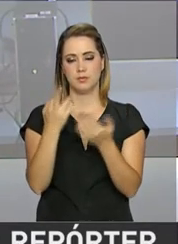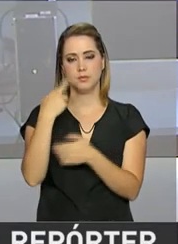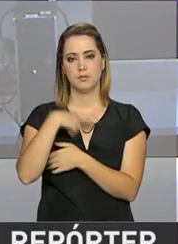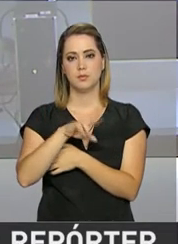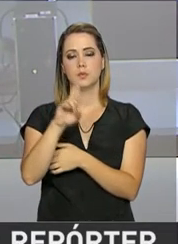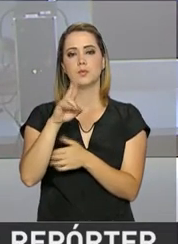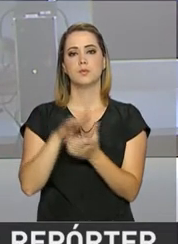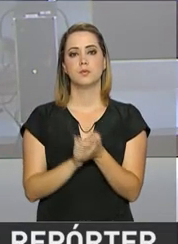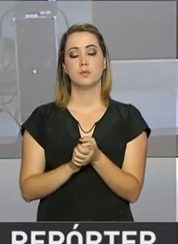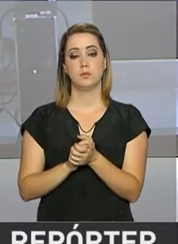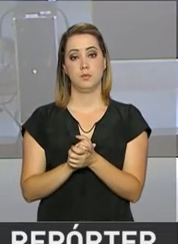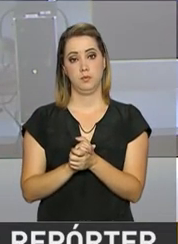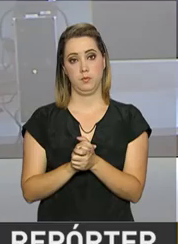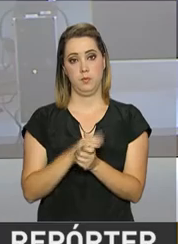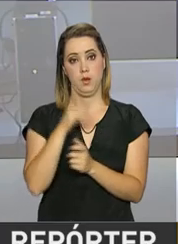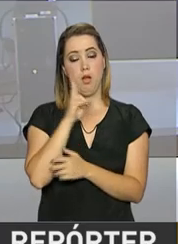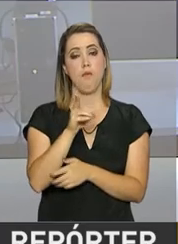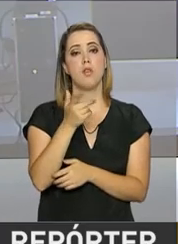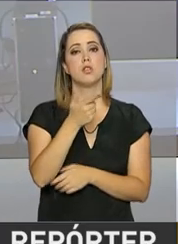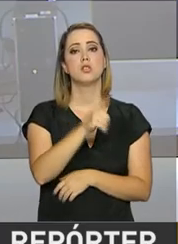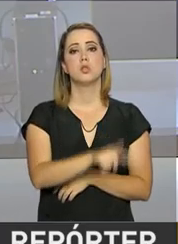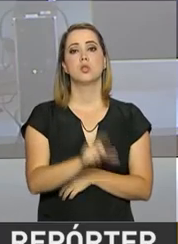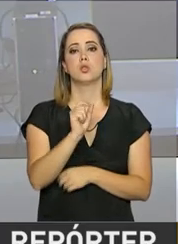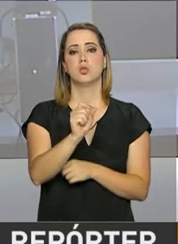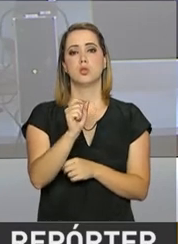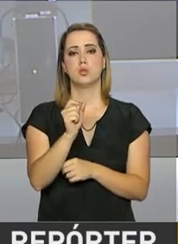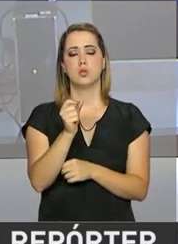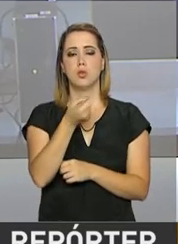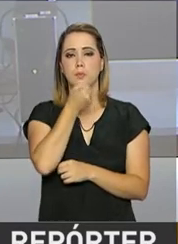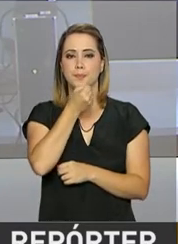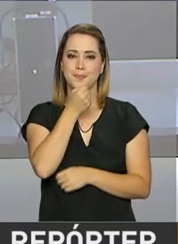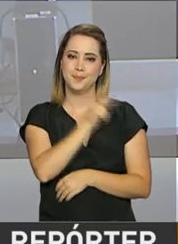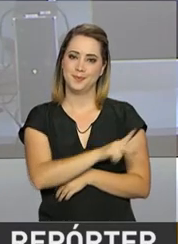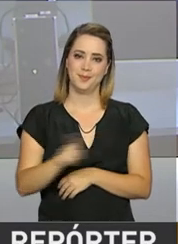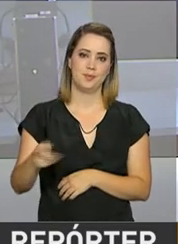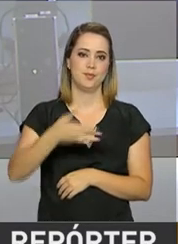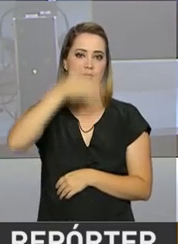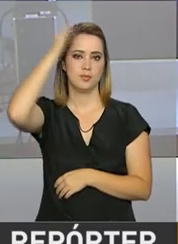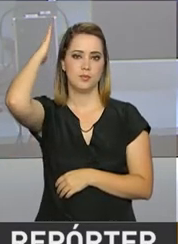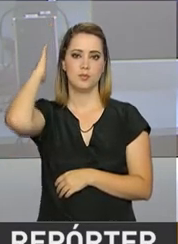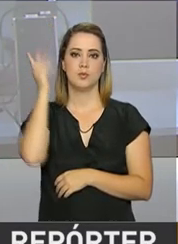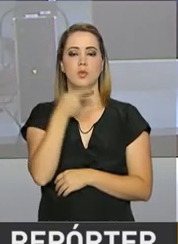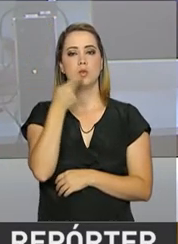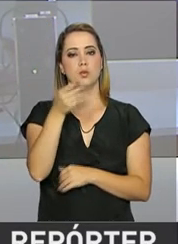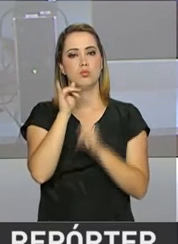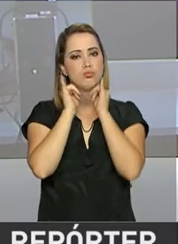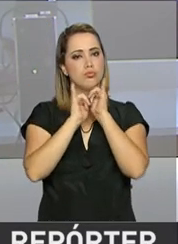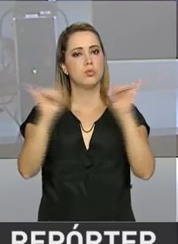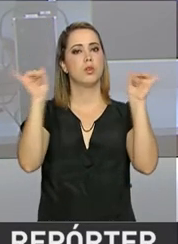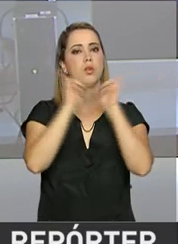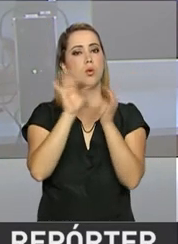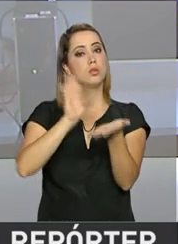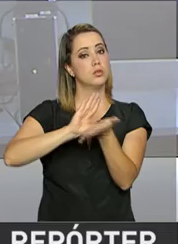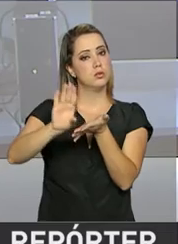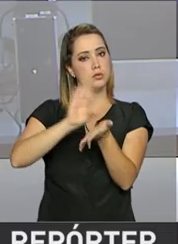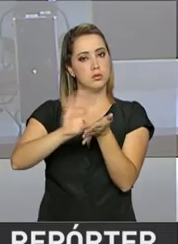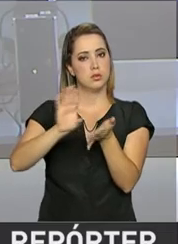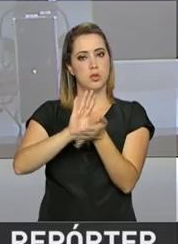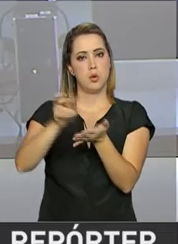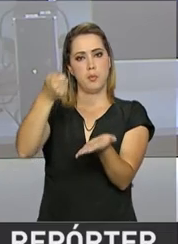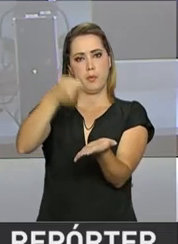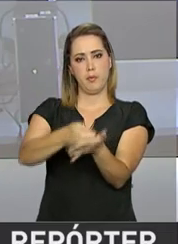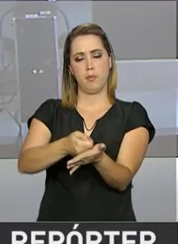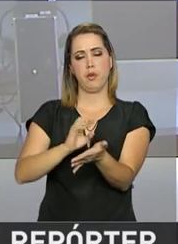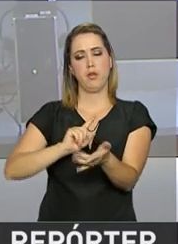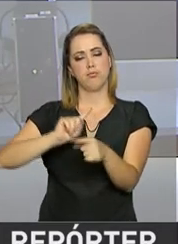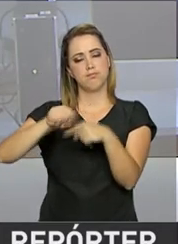do Repórter NBR. Veja agora a reapresentação do discurso do presidente Michel Temer durante o anúncio de recursos para o